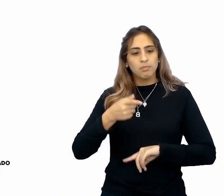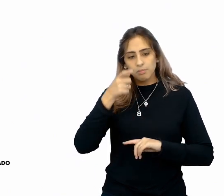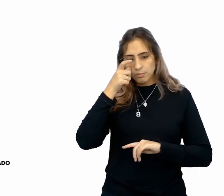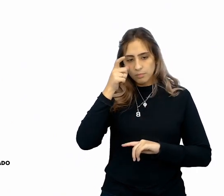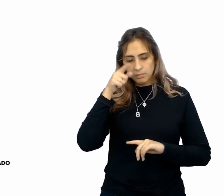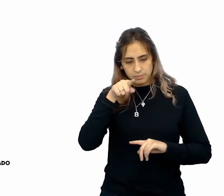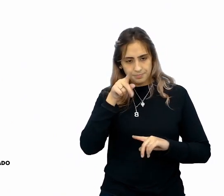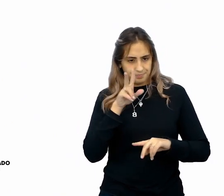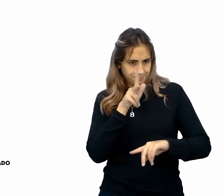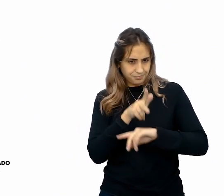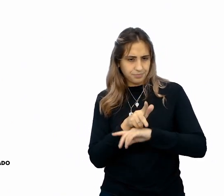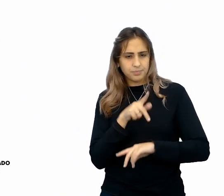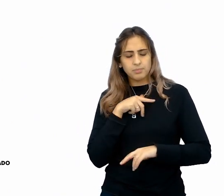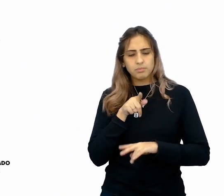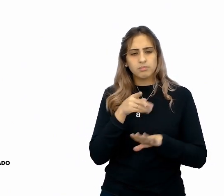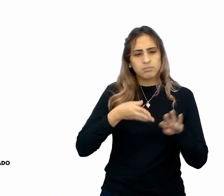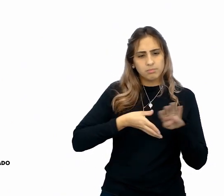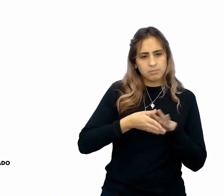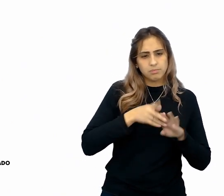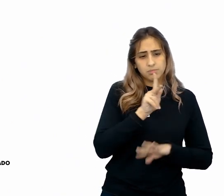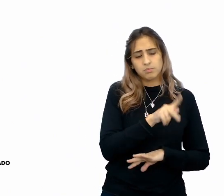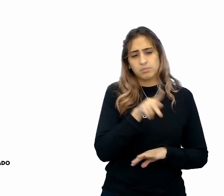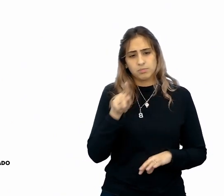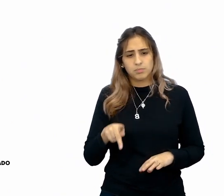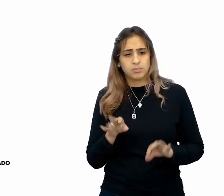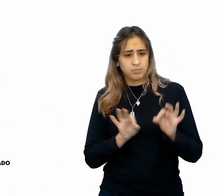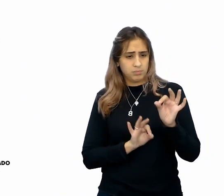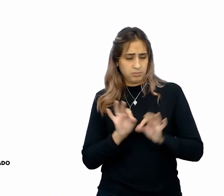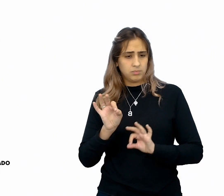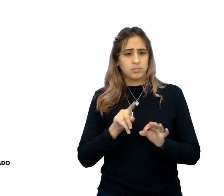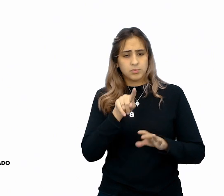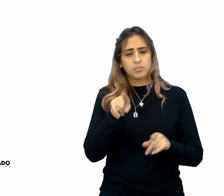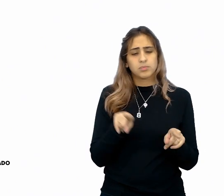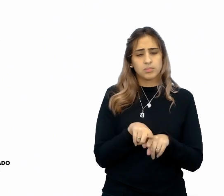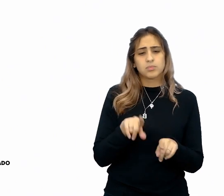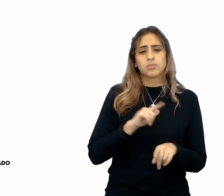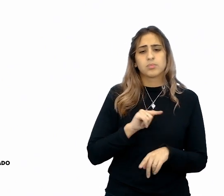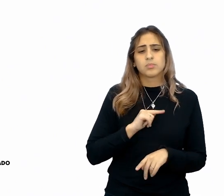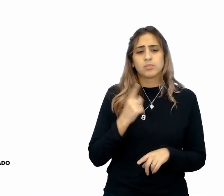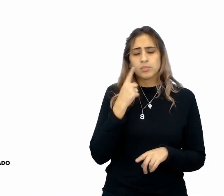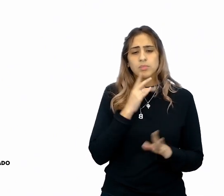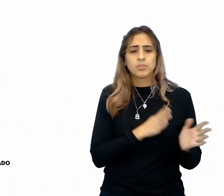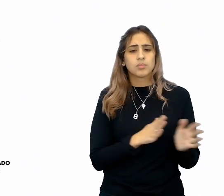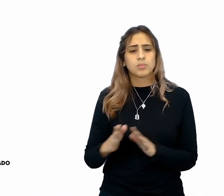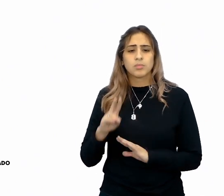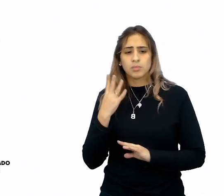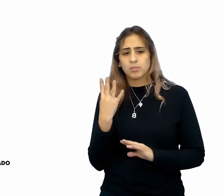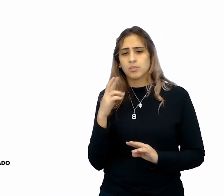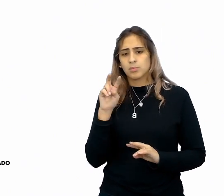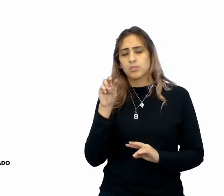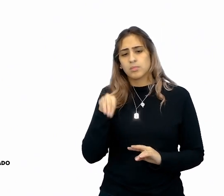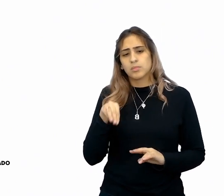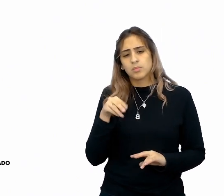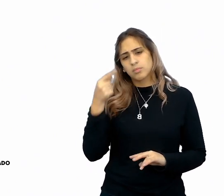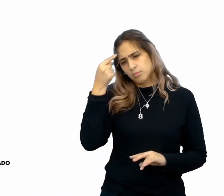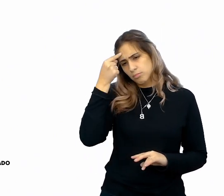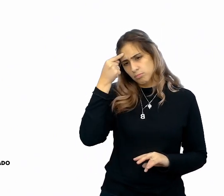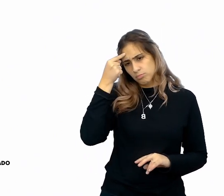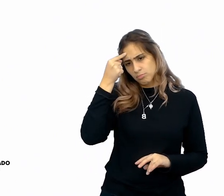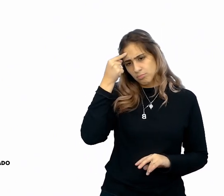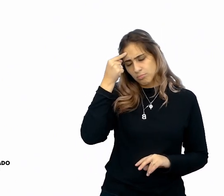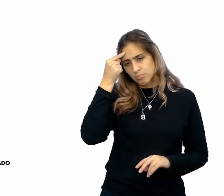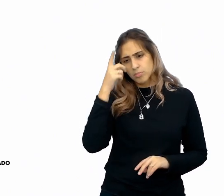essa transmissão e seguindo as orientações do professor coordenador, vocês terão mais um período de 45 minutos para pensar